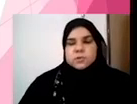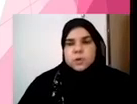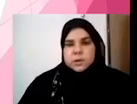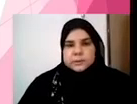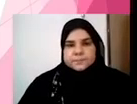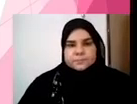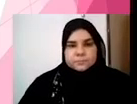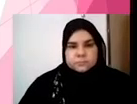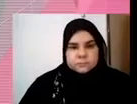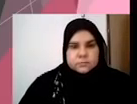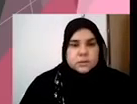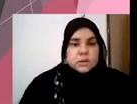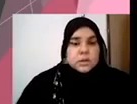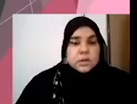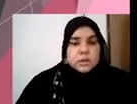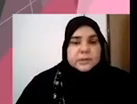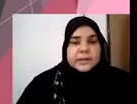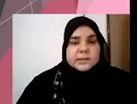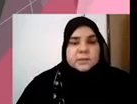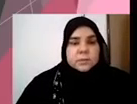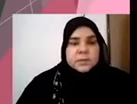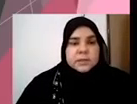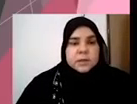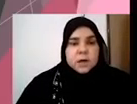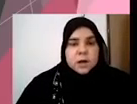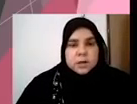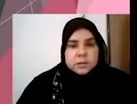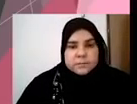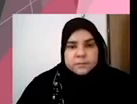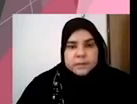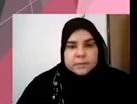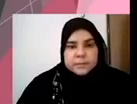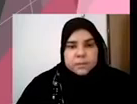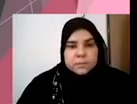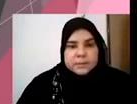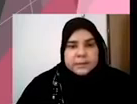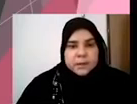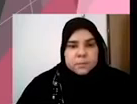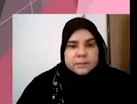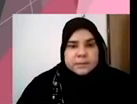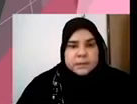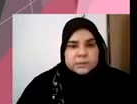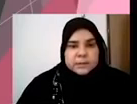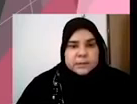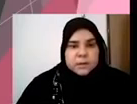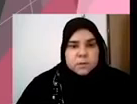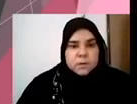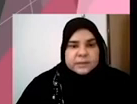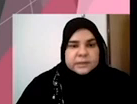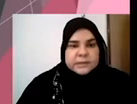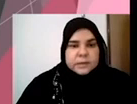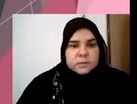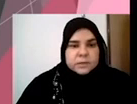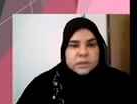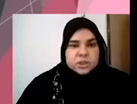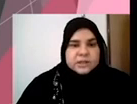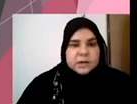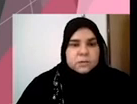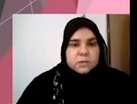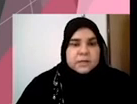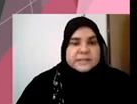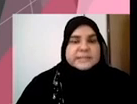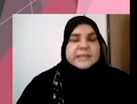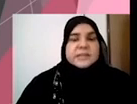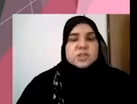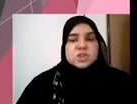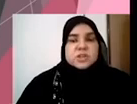isso funciona. Eu tenho esse número aqui, ó, vamos lá, 1000, milhão, bilhão, trilhão, quadrilhão,